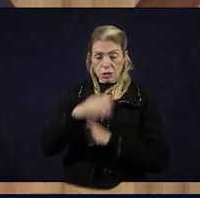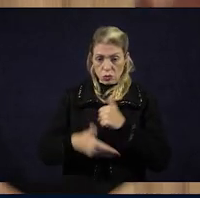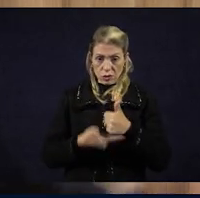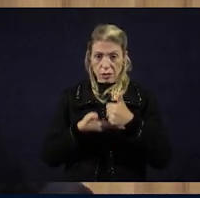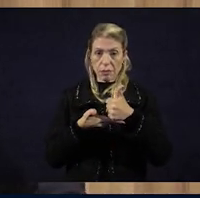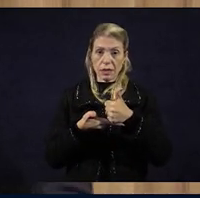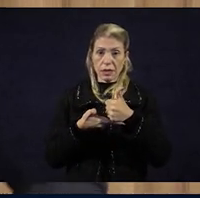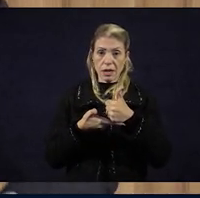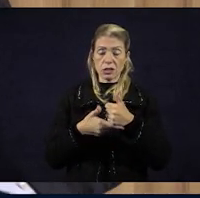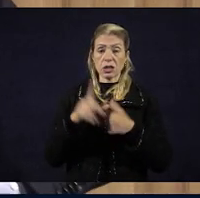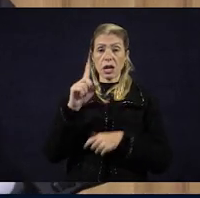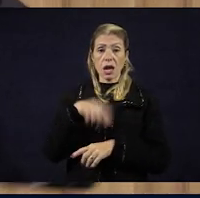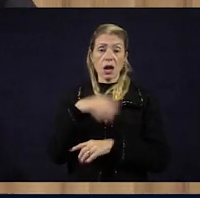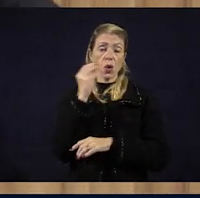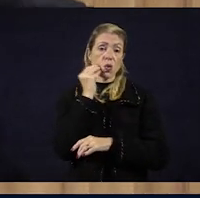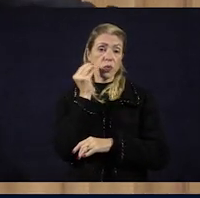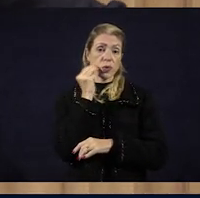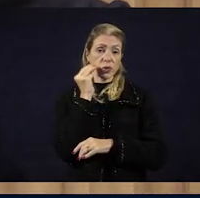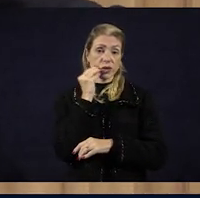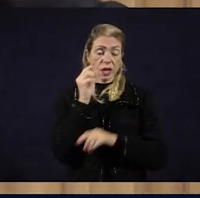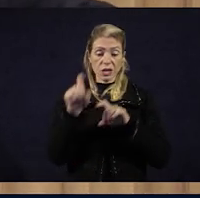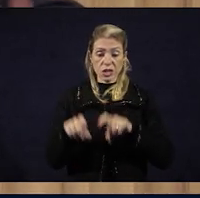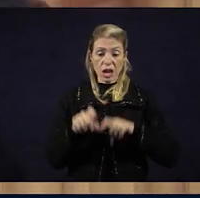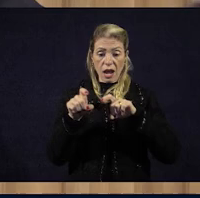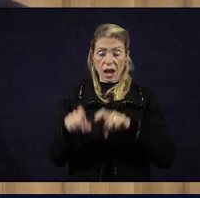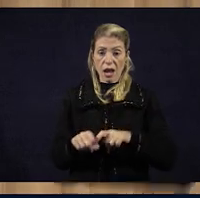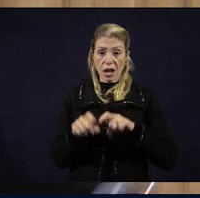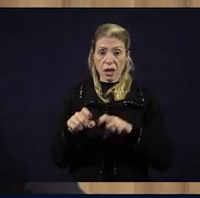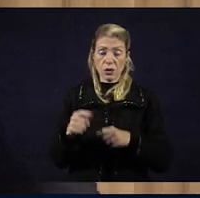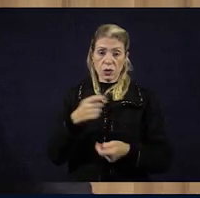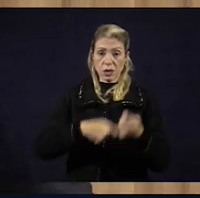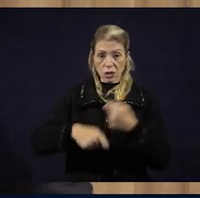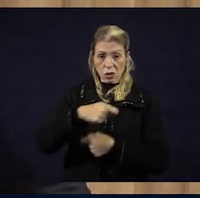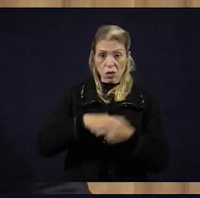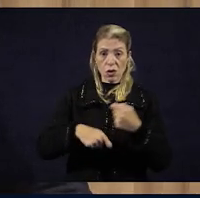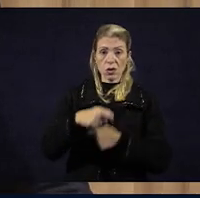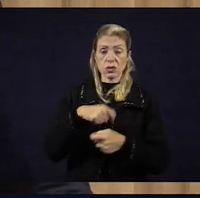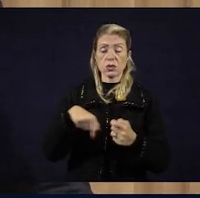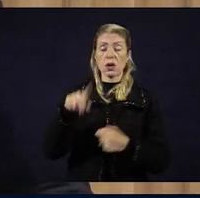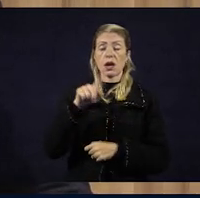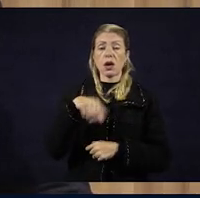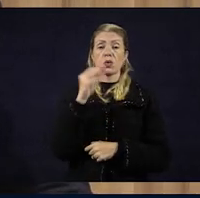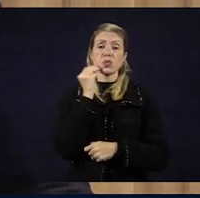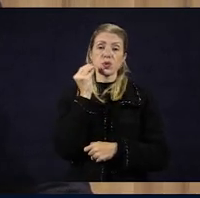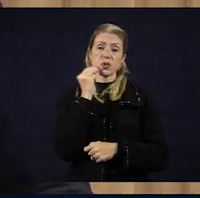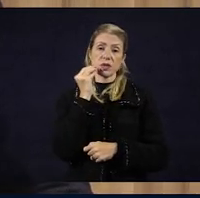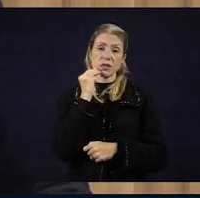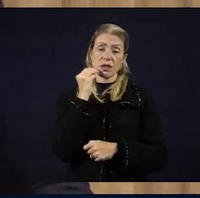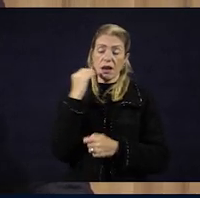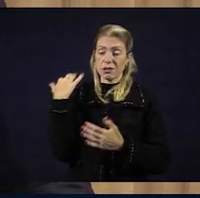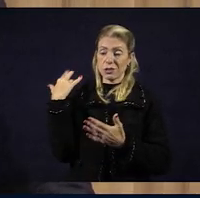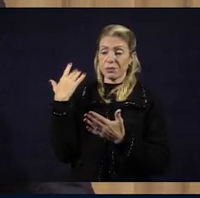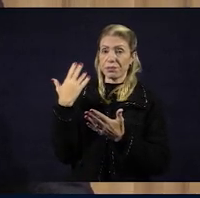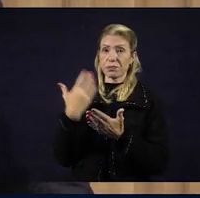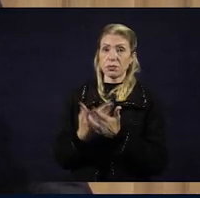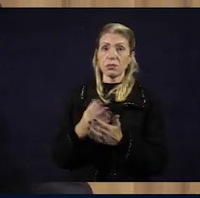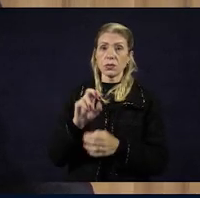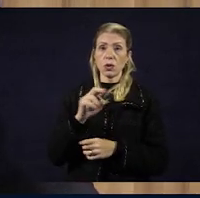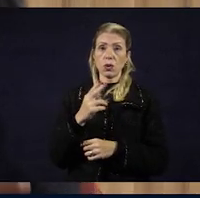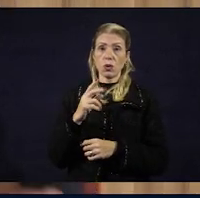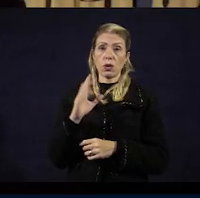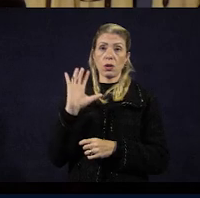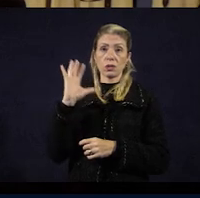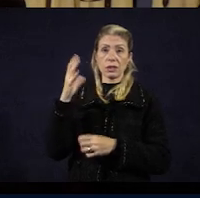É uma grande oportunidade para O agronegócio é a maior oportunidade dos últimos anos ou talvez depois da Revolução